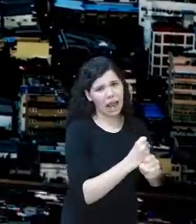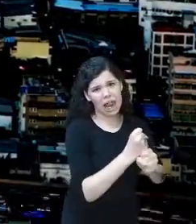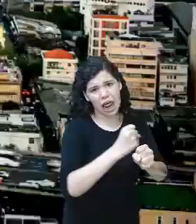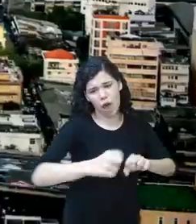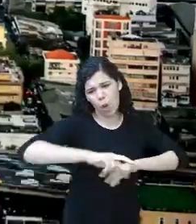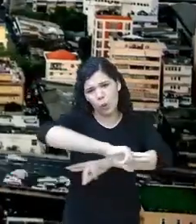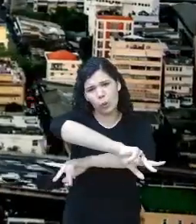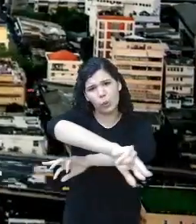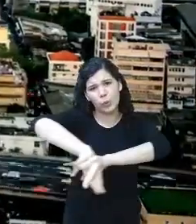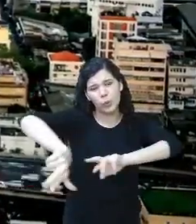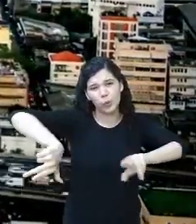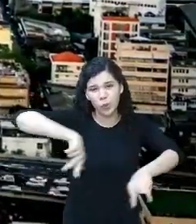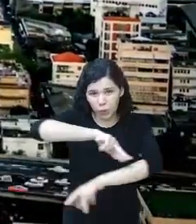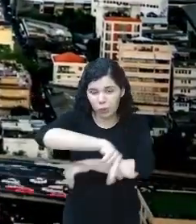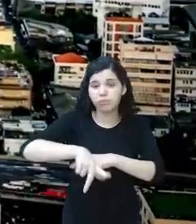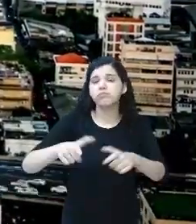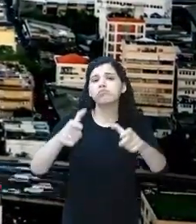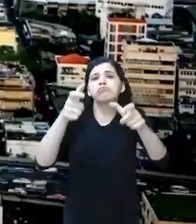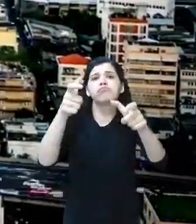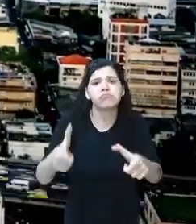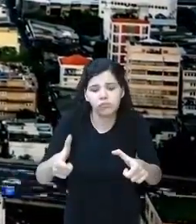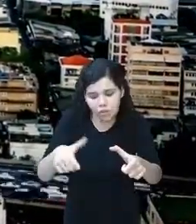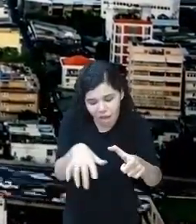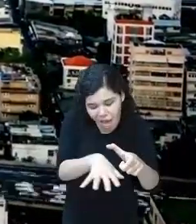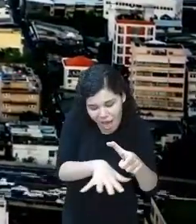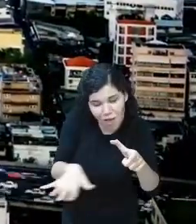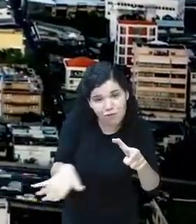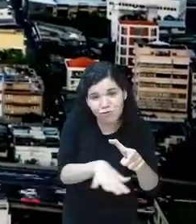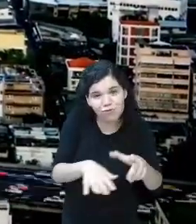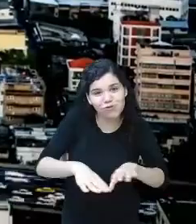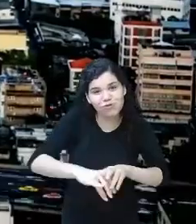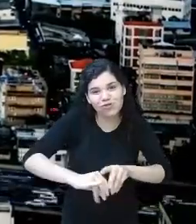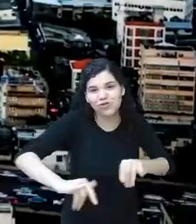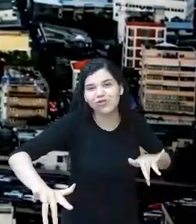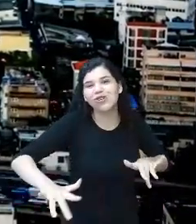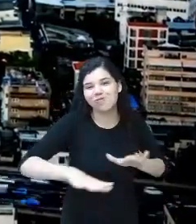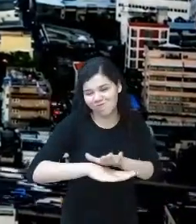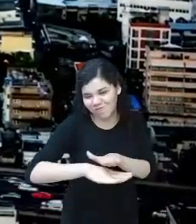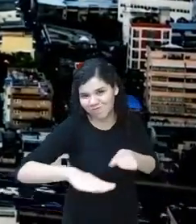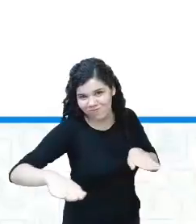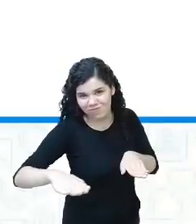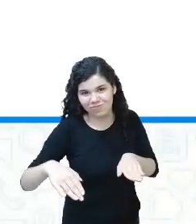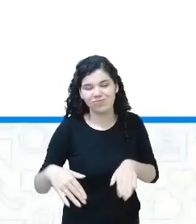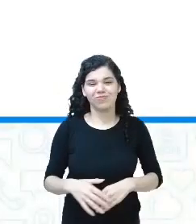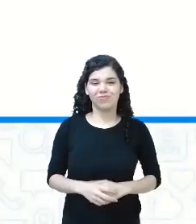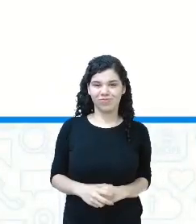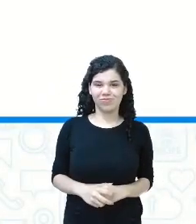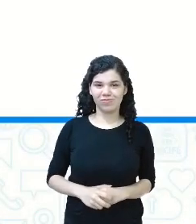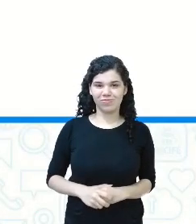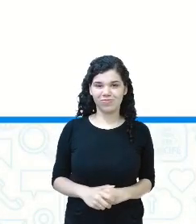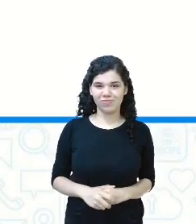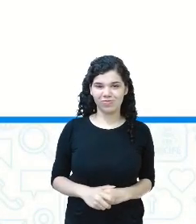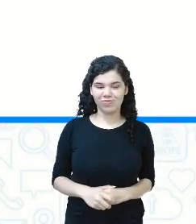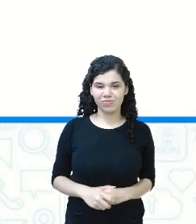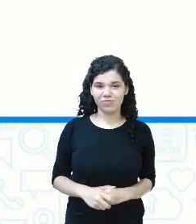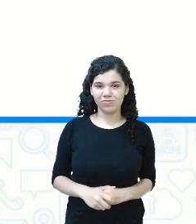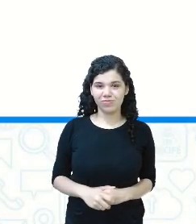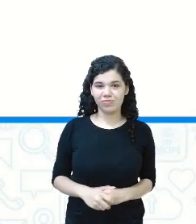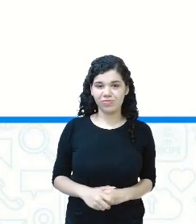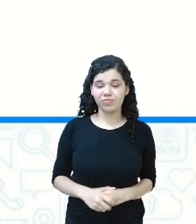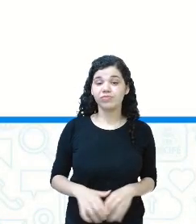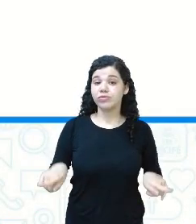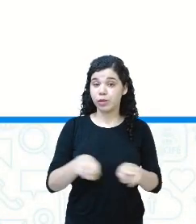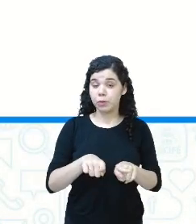Essas construções estão onde? No solo, né? No chão que a gente pisa. Os solos